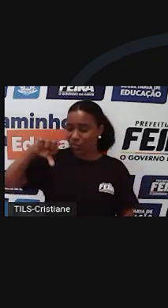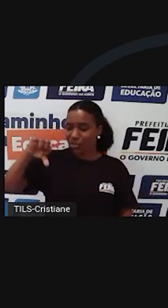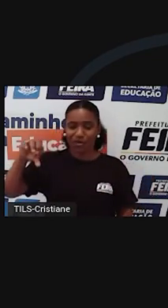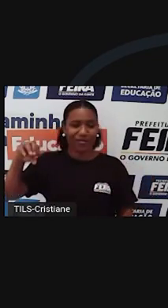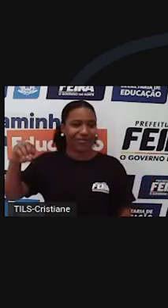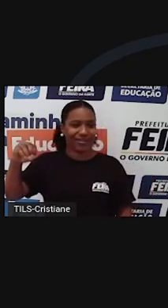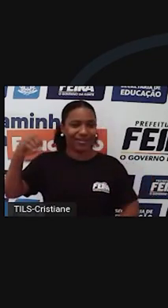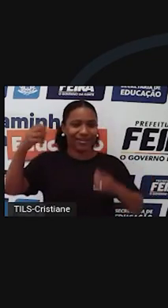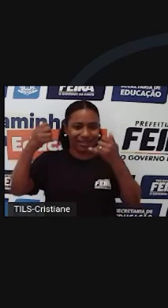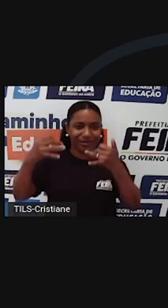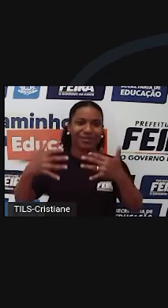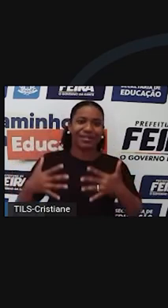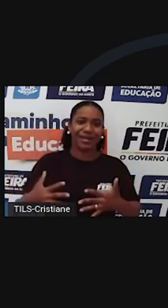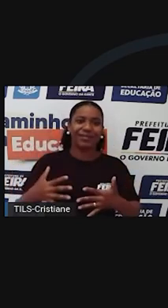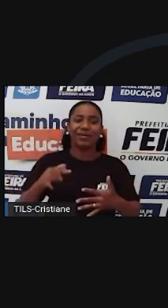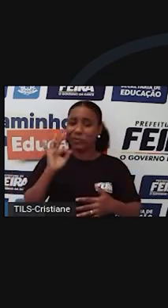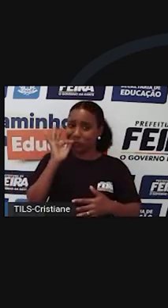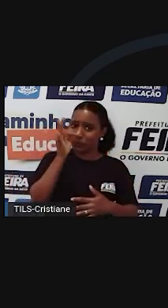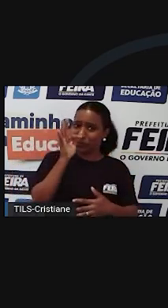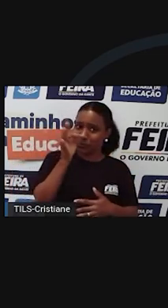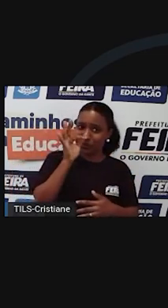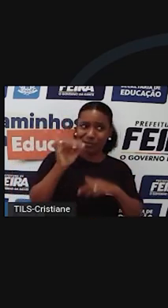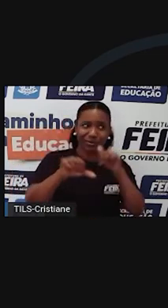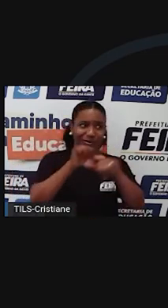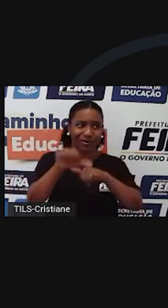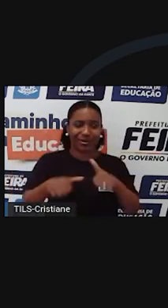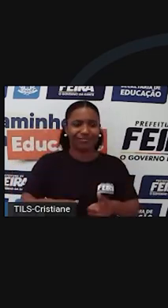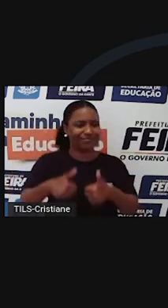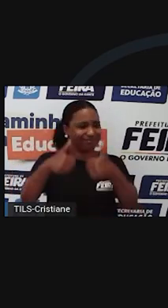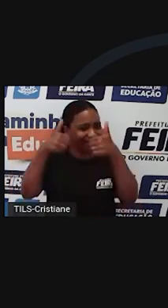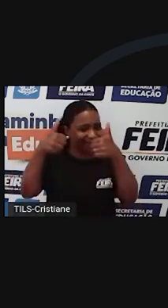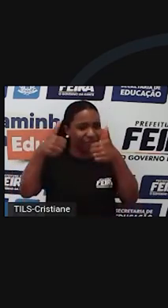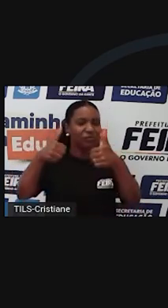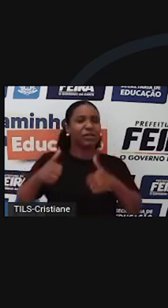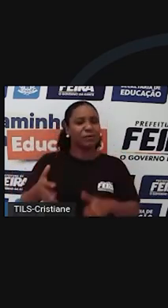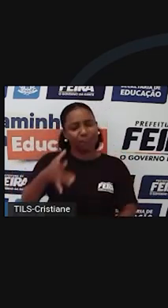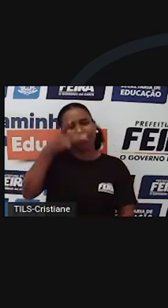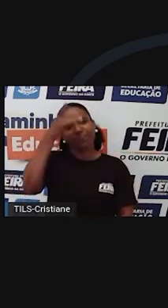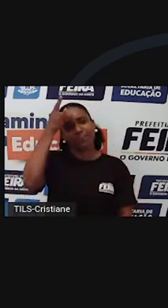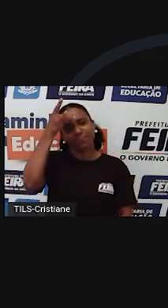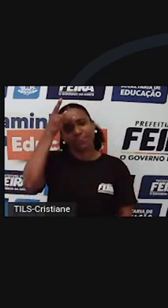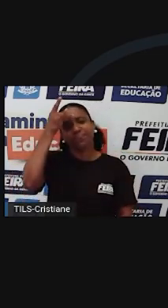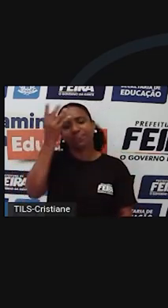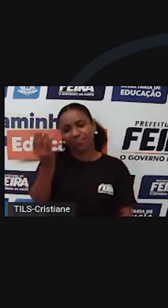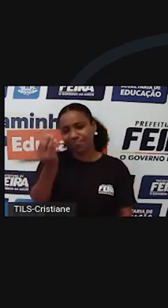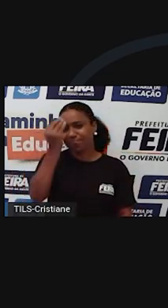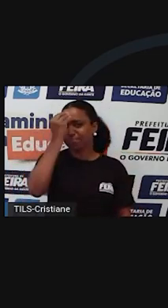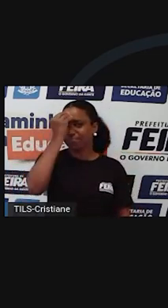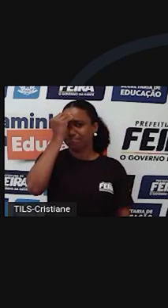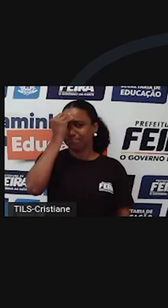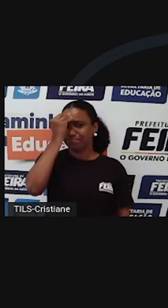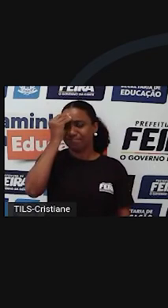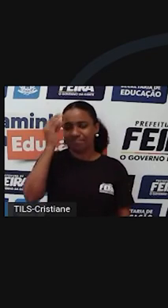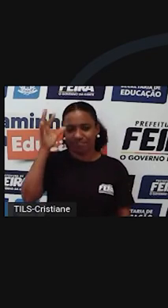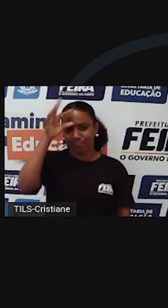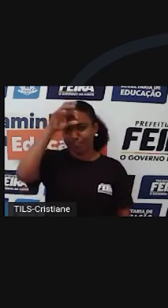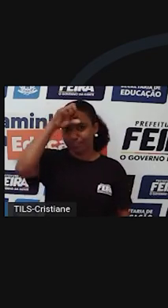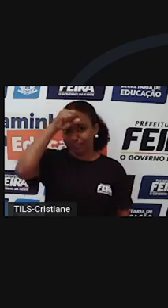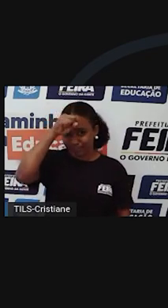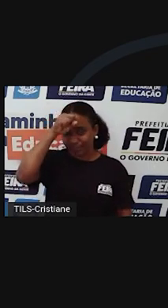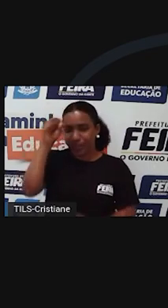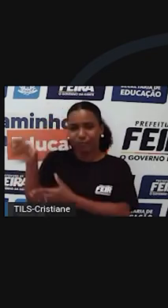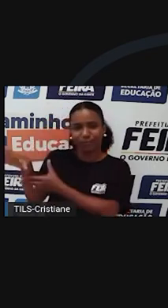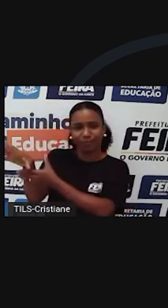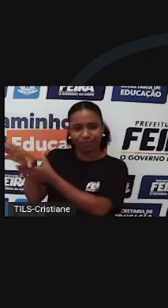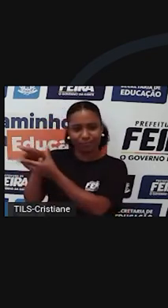falava sobre esperança de mudança. E aquilo foi muito importante para mim. Esse dia me marcou muito. Desde esse dia, eu tomei o exemplo da